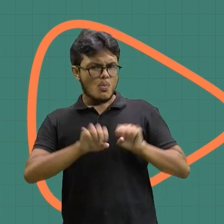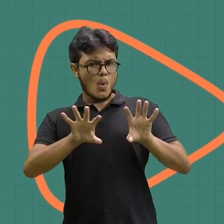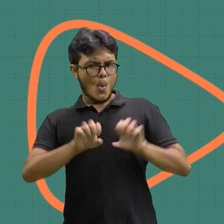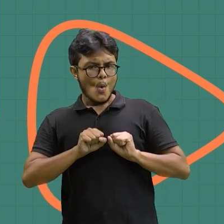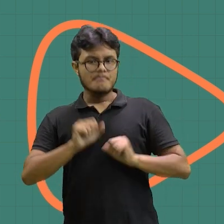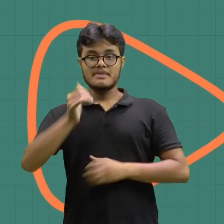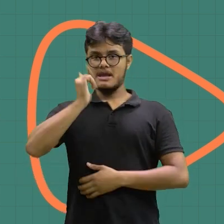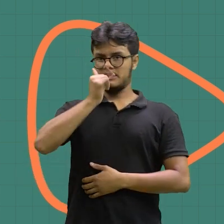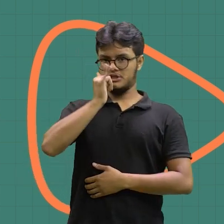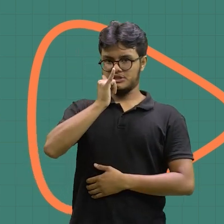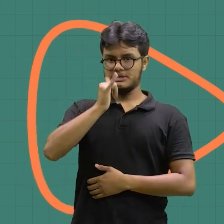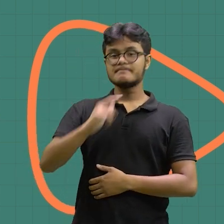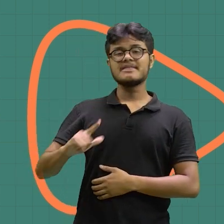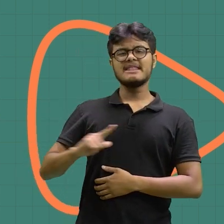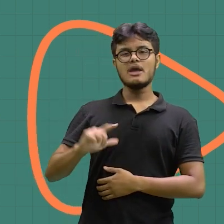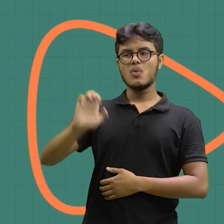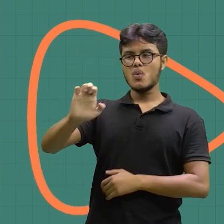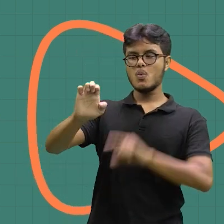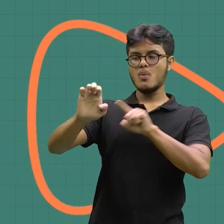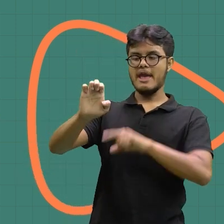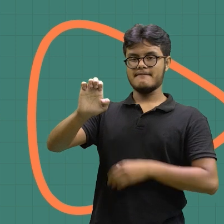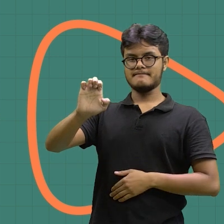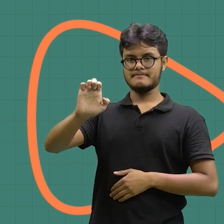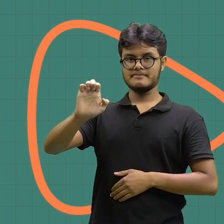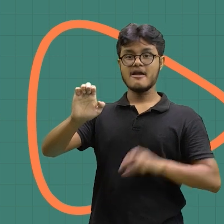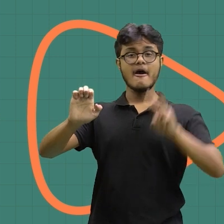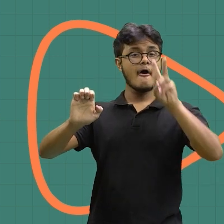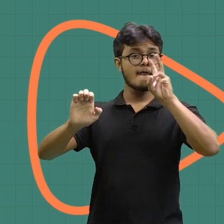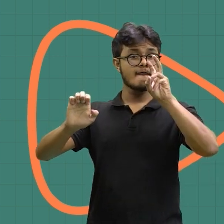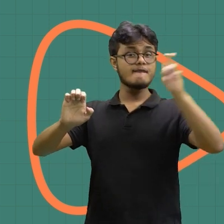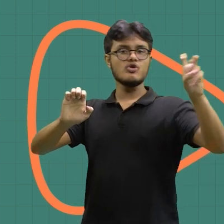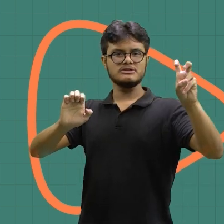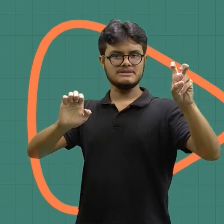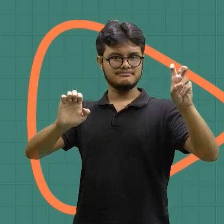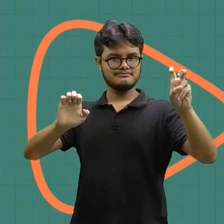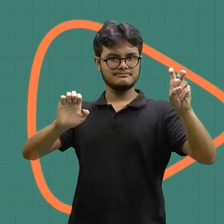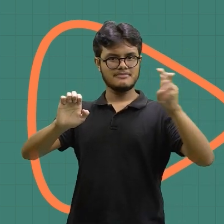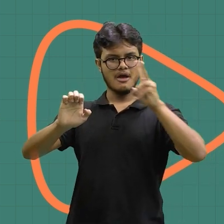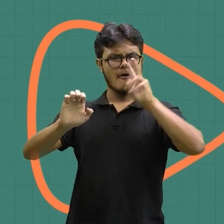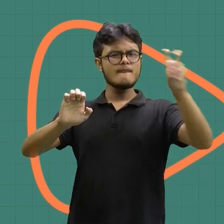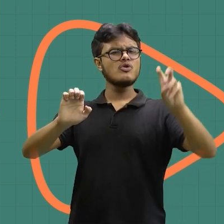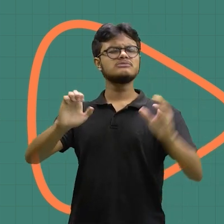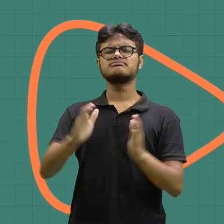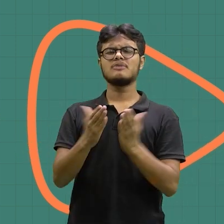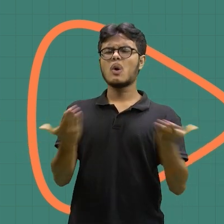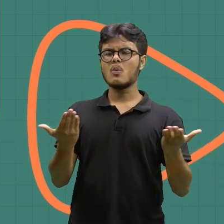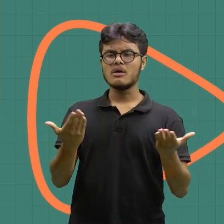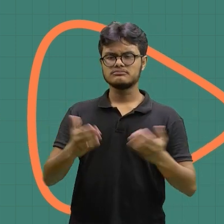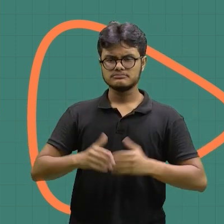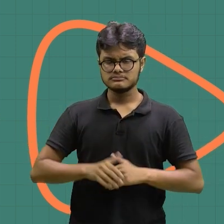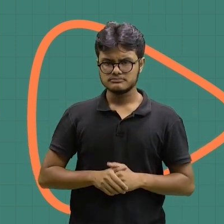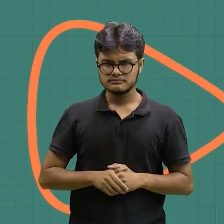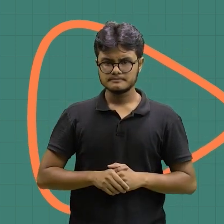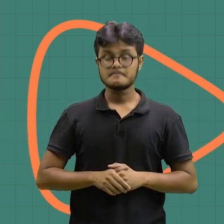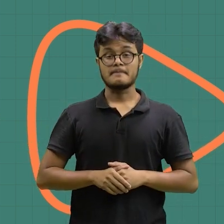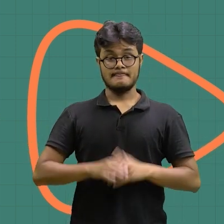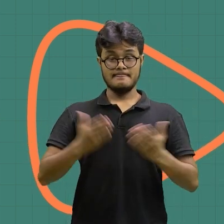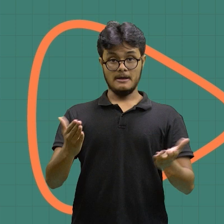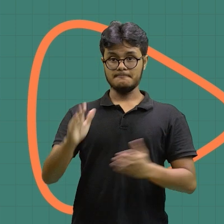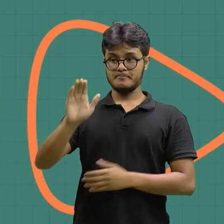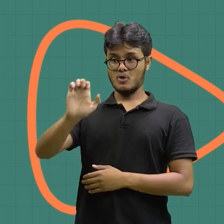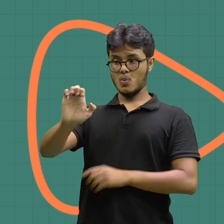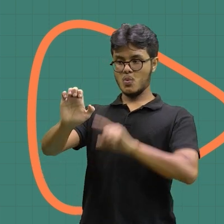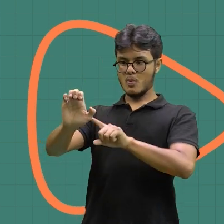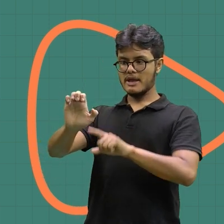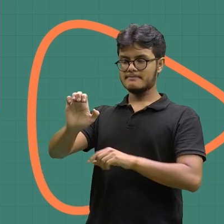E eu tenho esse E aqui, que é a força eletromotriz. Essa força eletromotriz é a máxima diferença de potencial